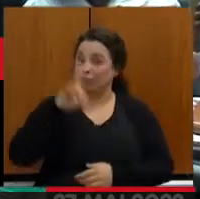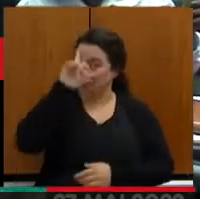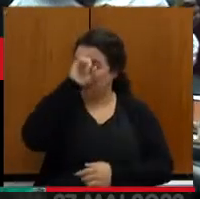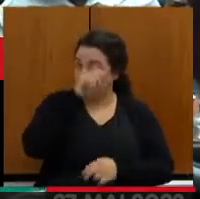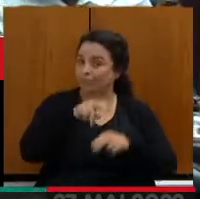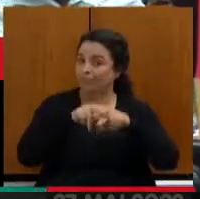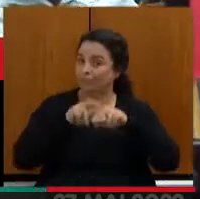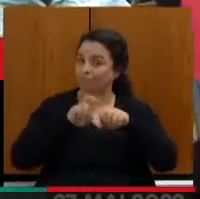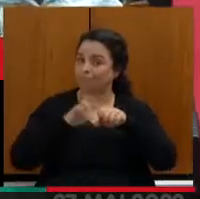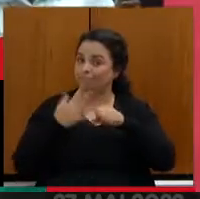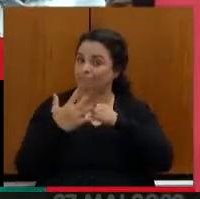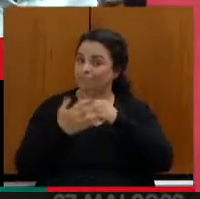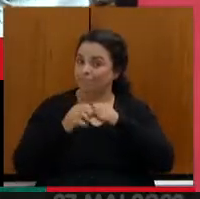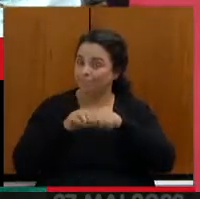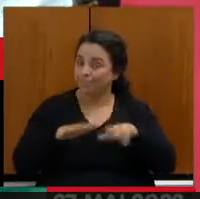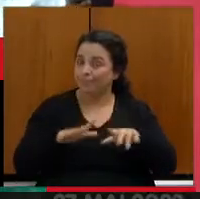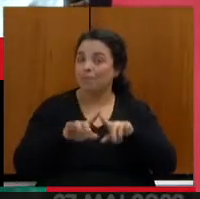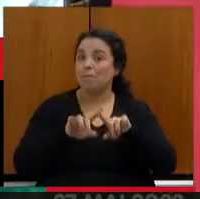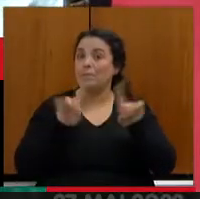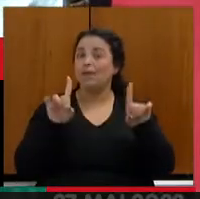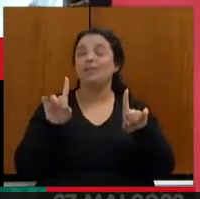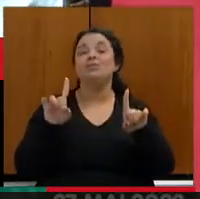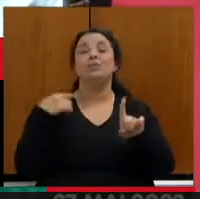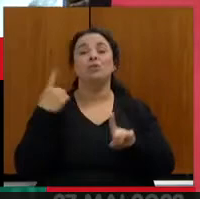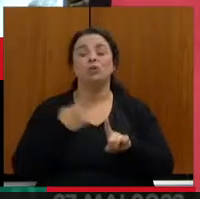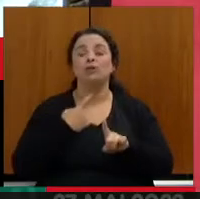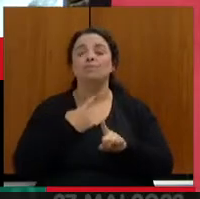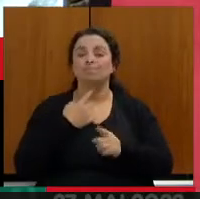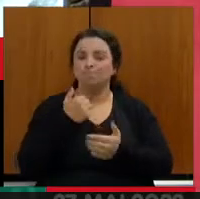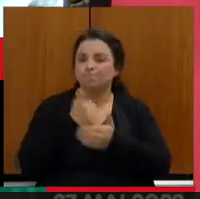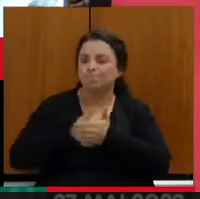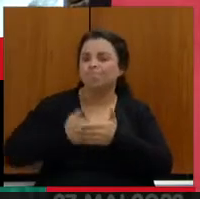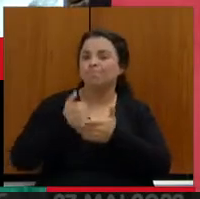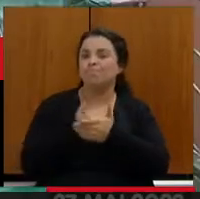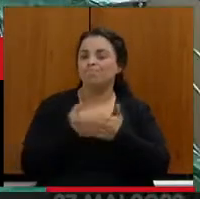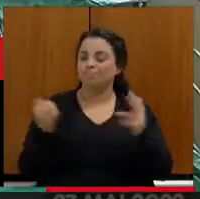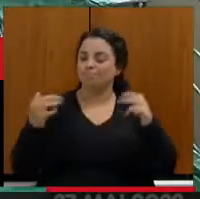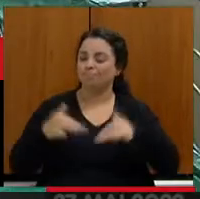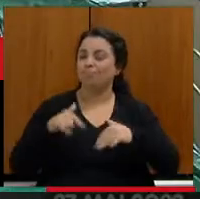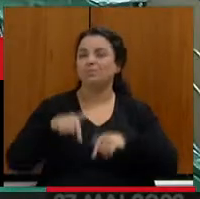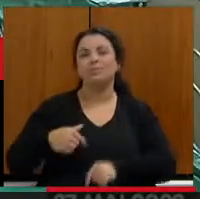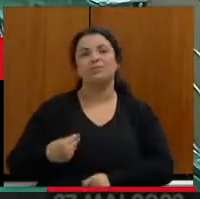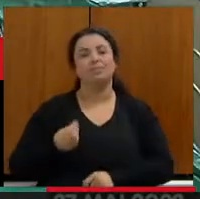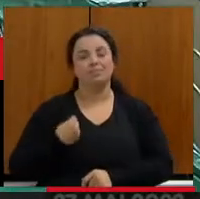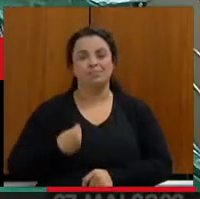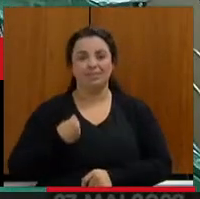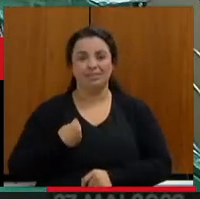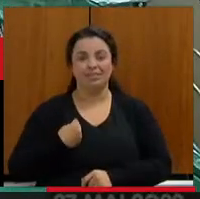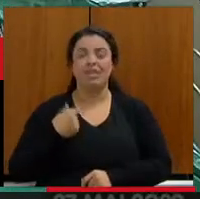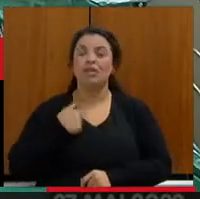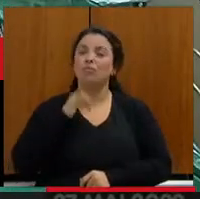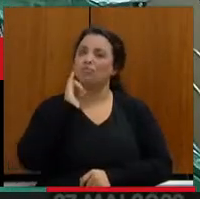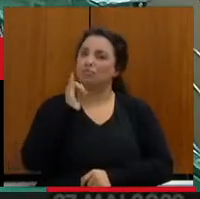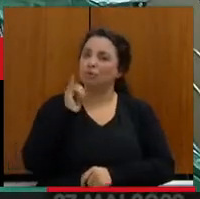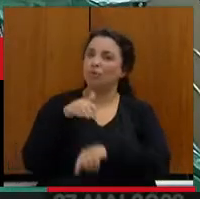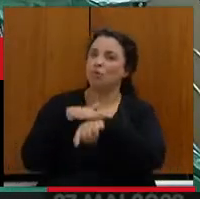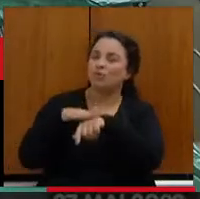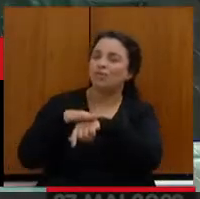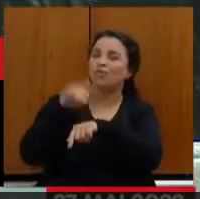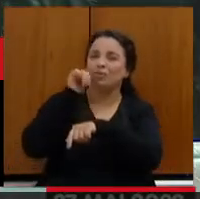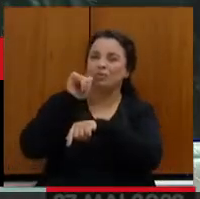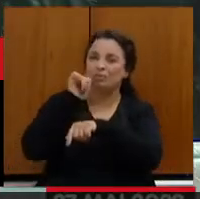disse com as nossas feirantes que estão ali no nosso espaço democrático que era muita